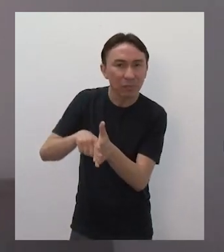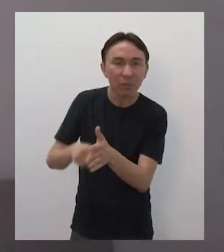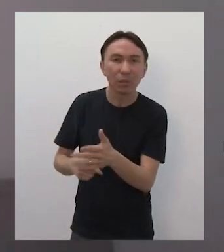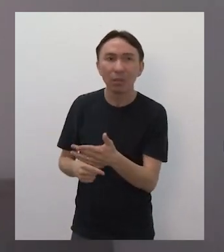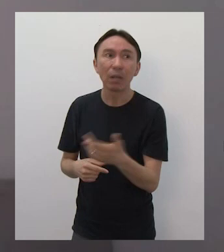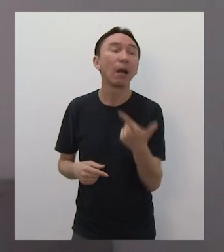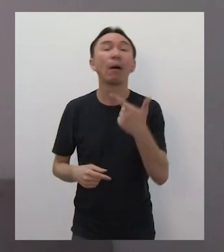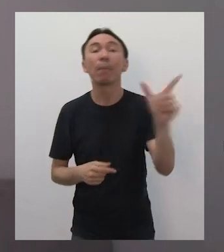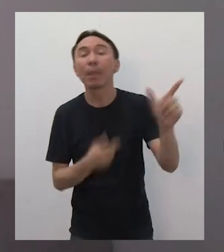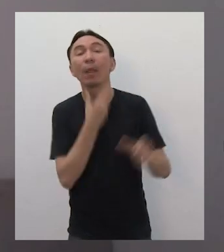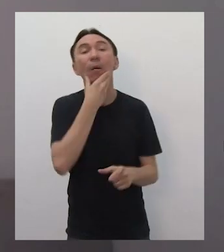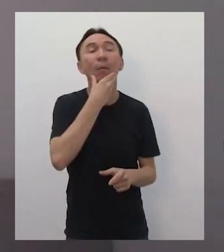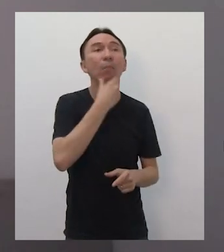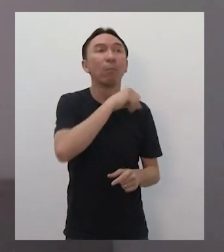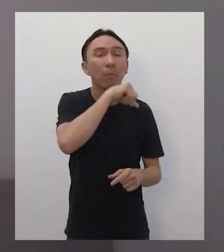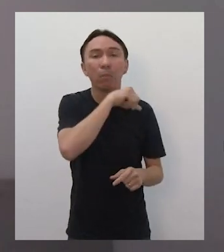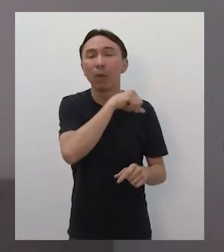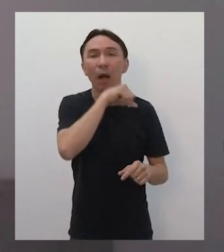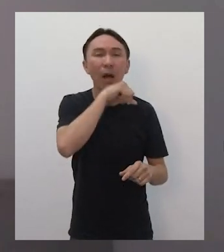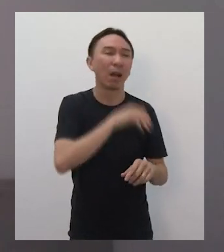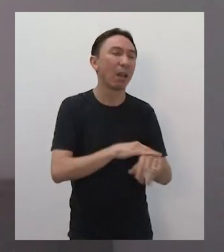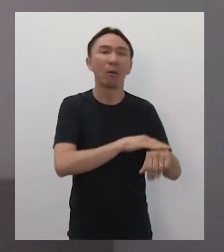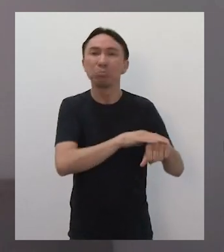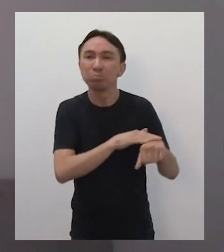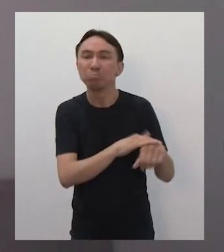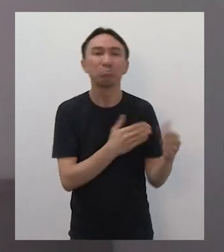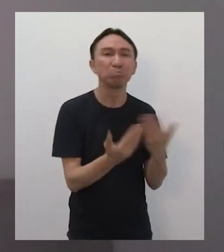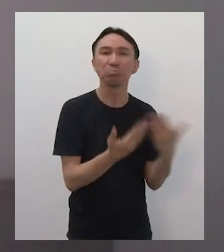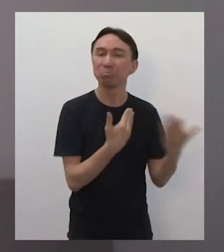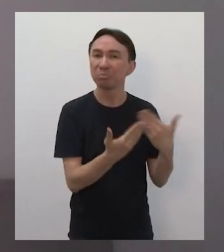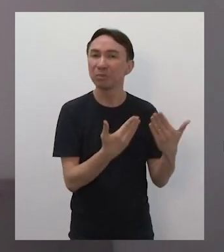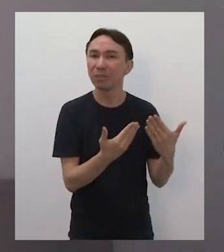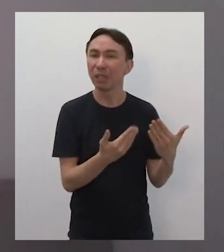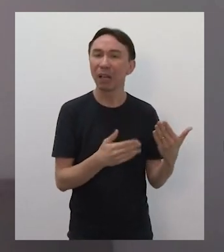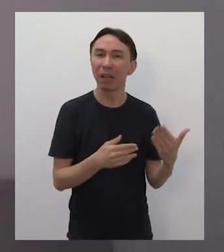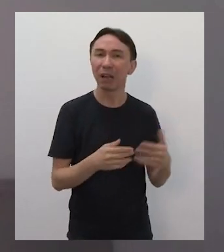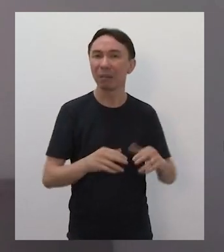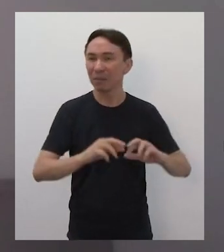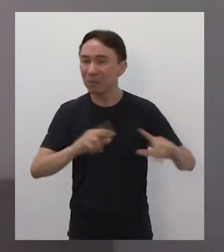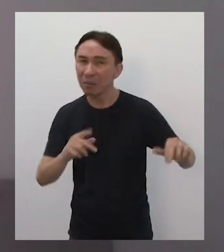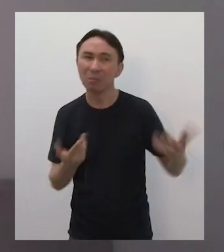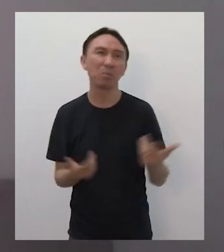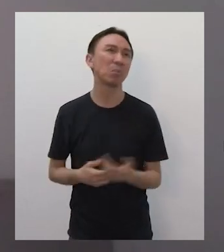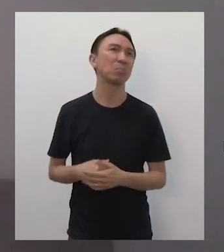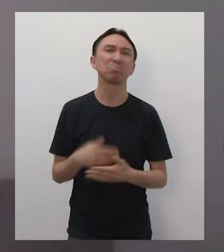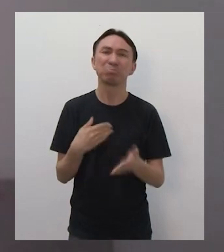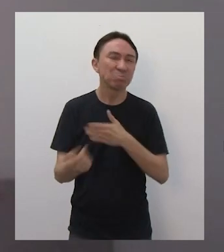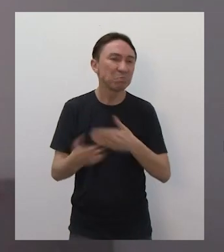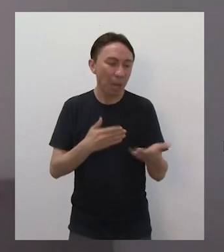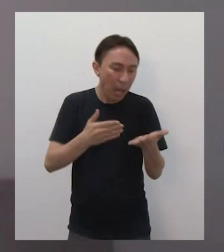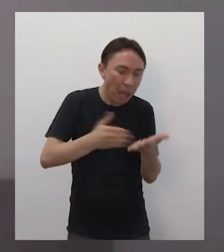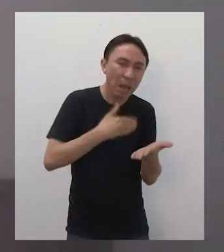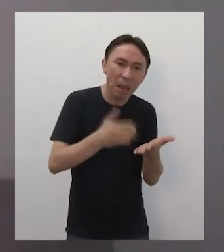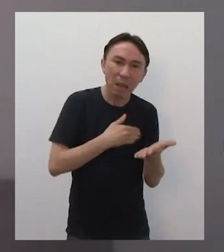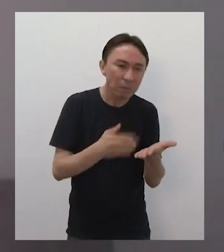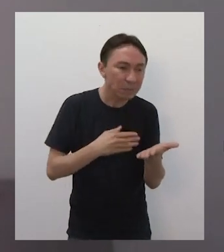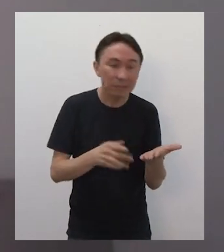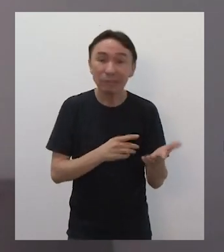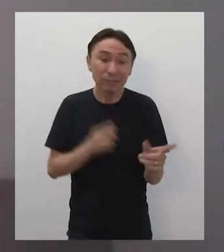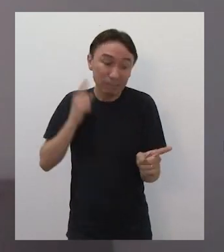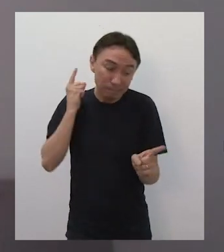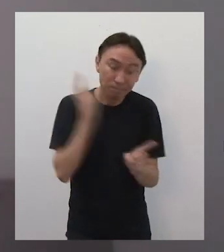meu par? Eu posso trocar? Eu posso ir num livro? Enfim, aonde que eu encontro?